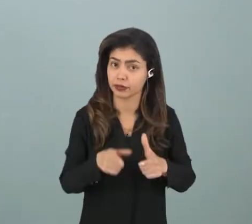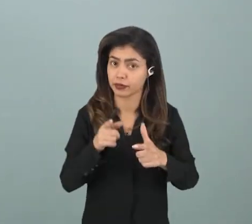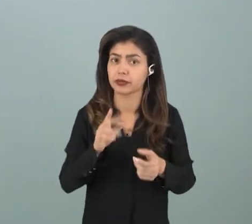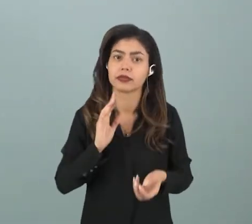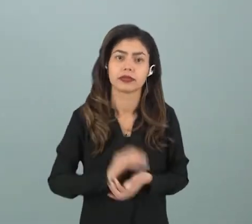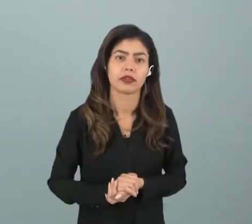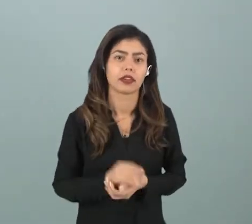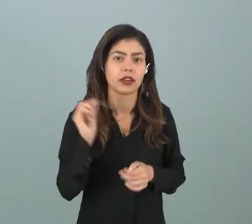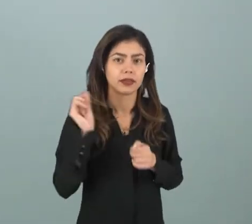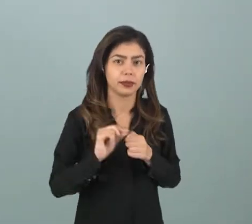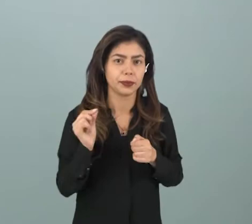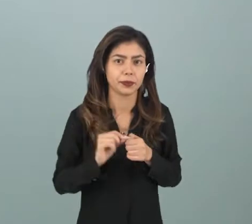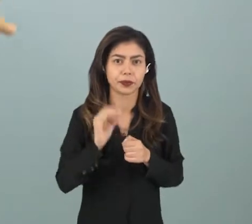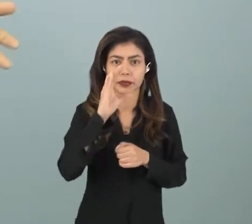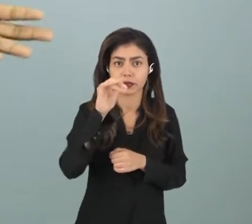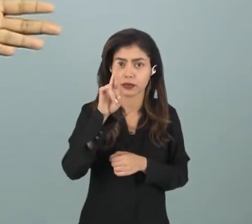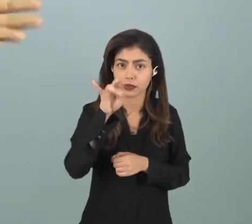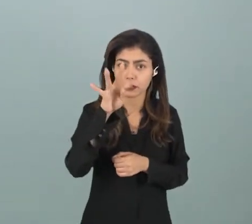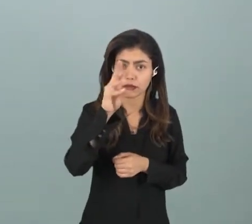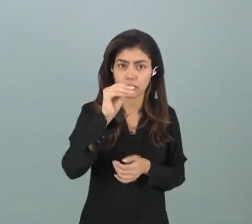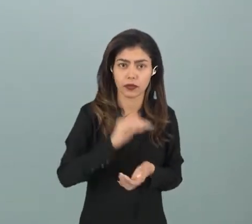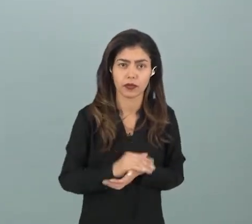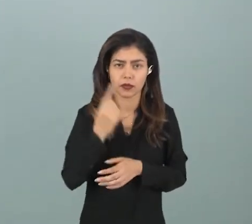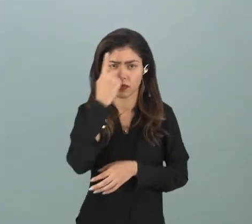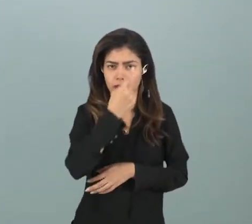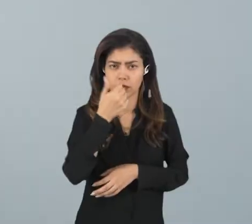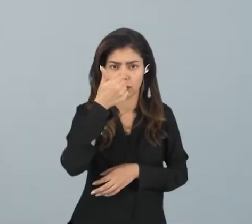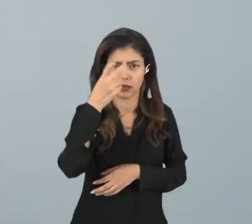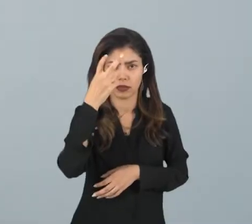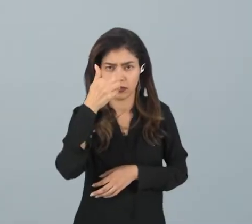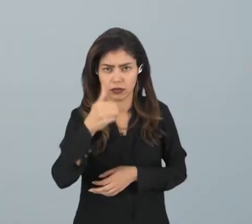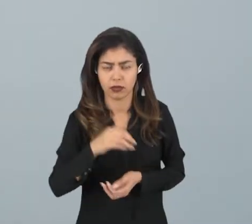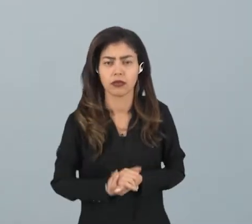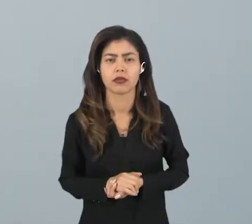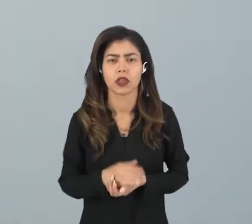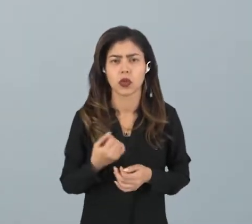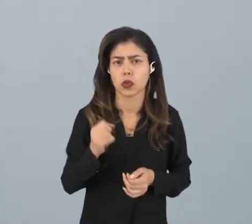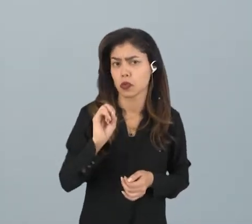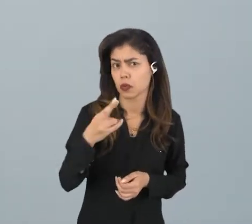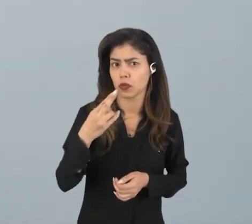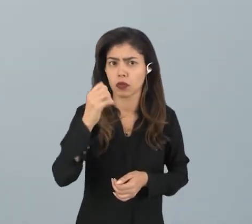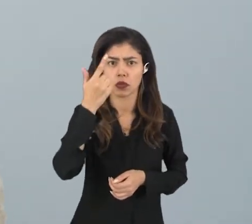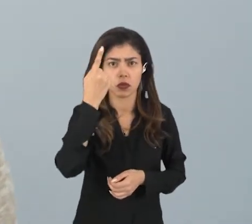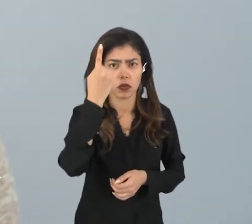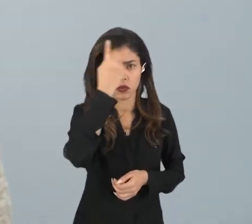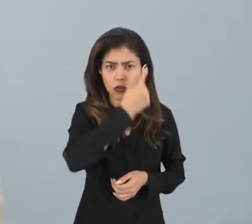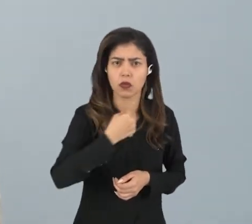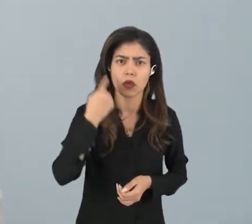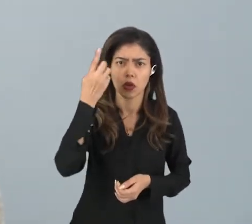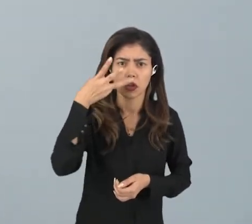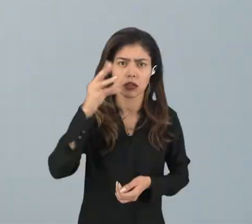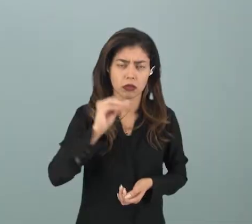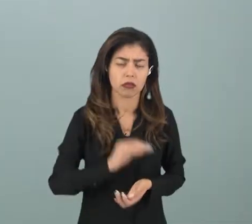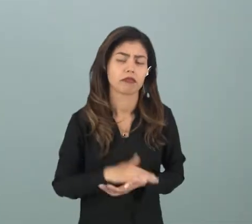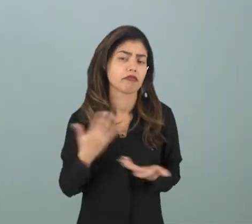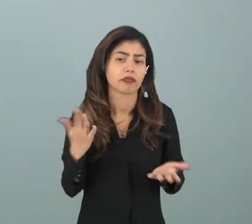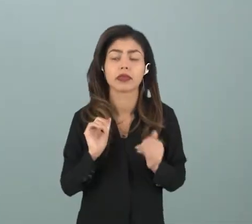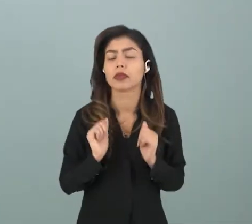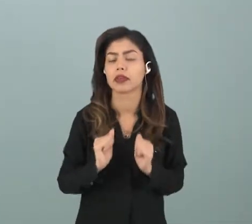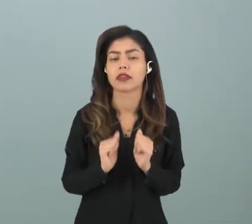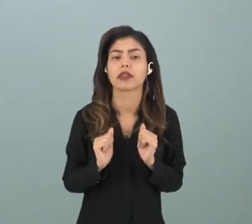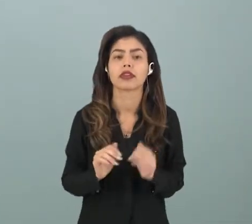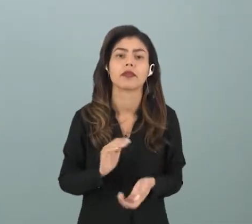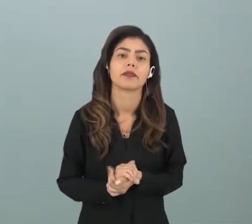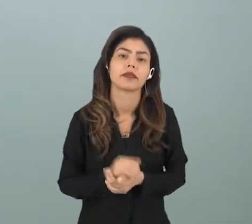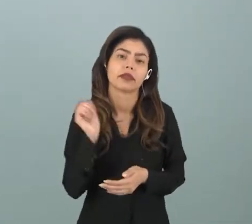que ele fez esse circuito, né? Que é de 1h15 a 1h30, que é bem interessante, todo mundo pode participar, e é